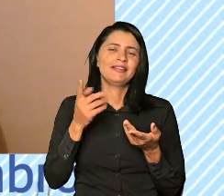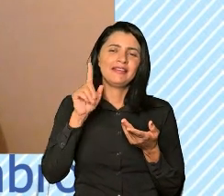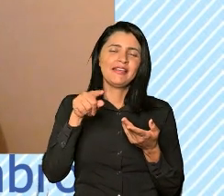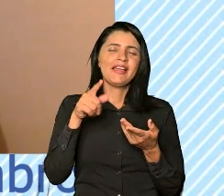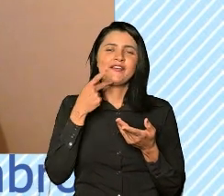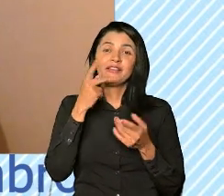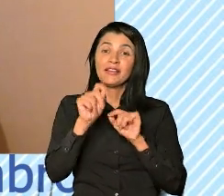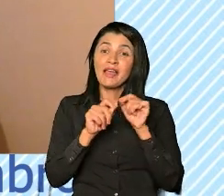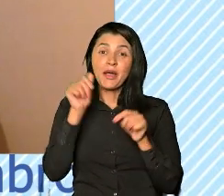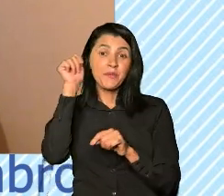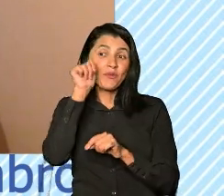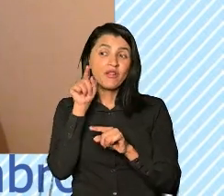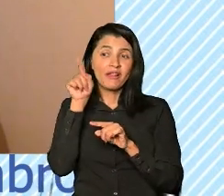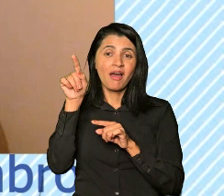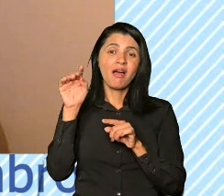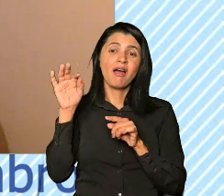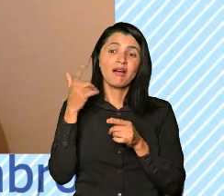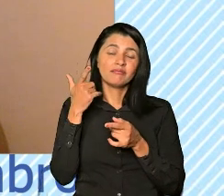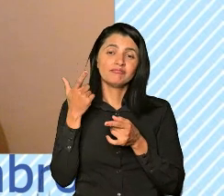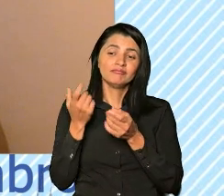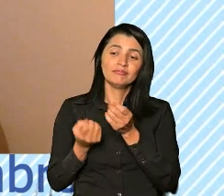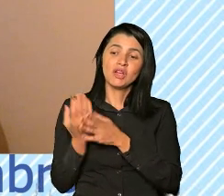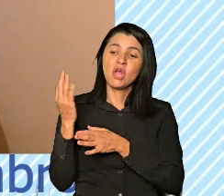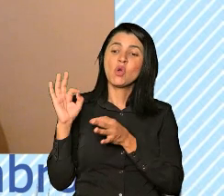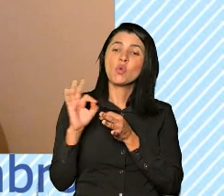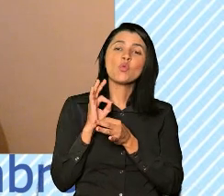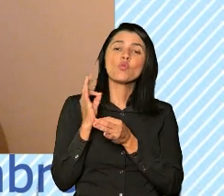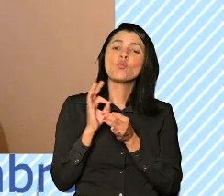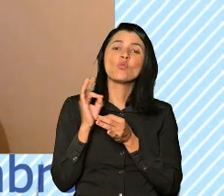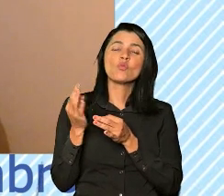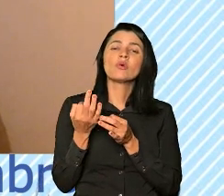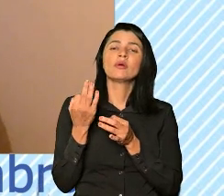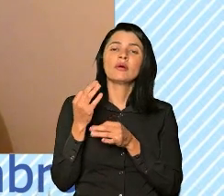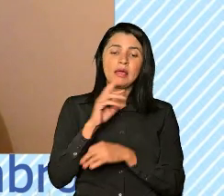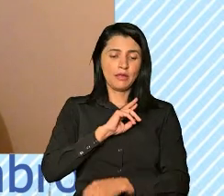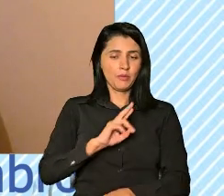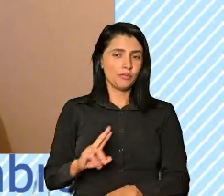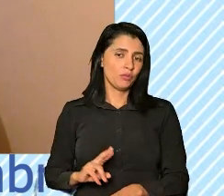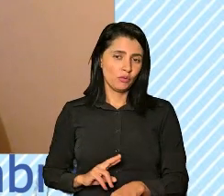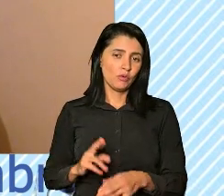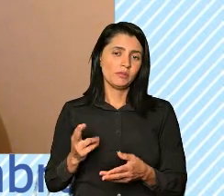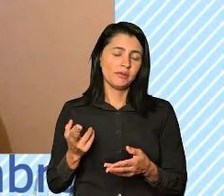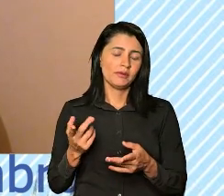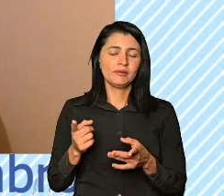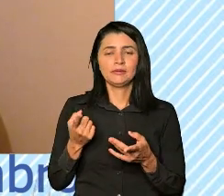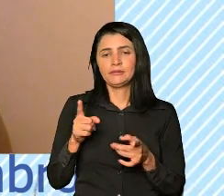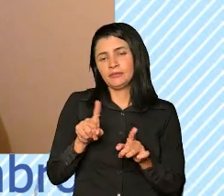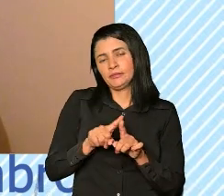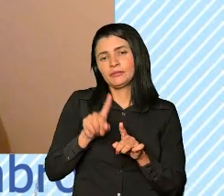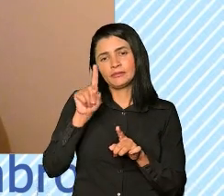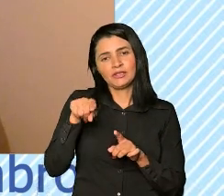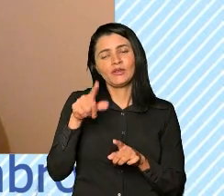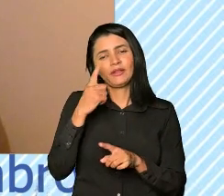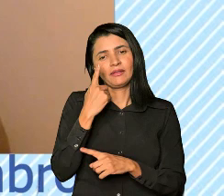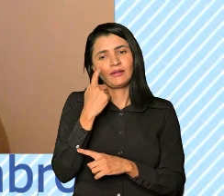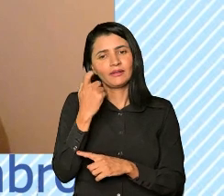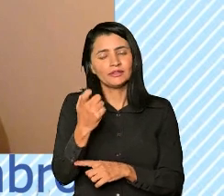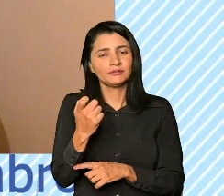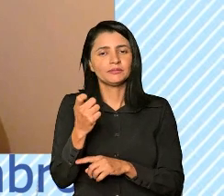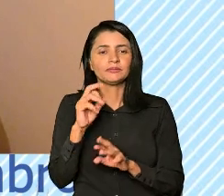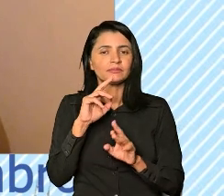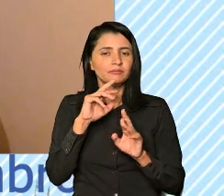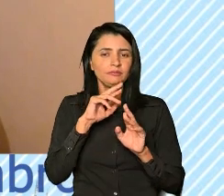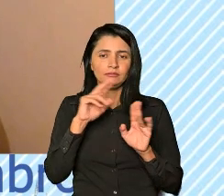dizendo que as mulheres ali construíram, de alguma forma, a República, né? E é muito interessante. Não